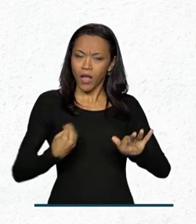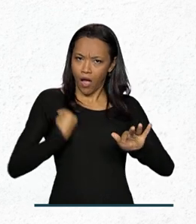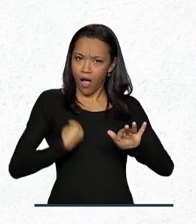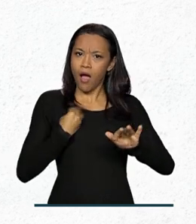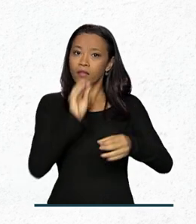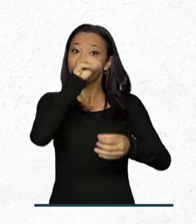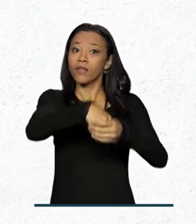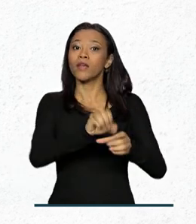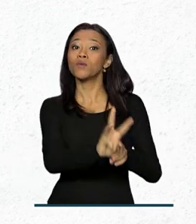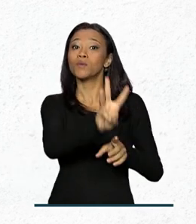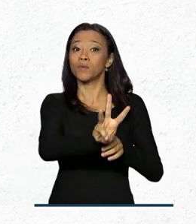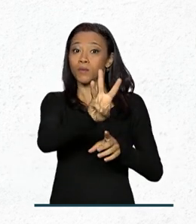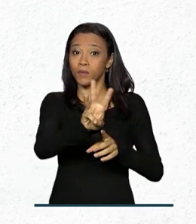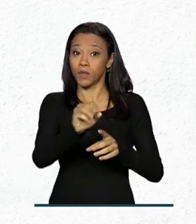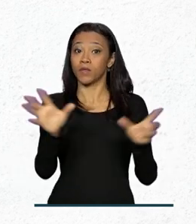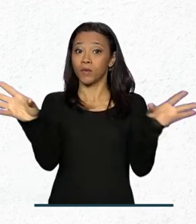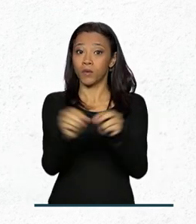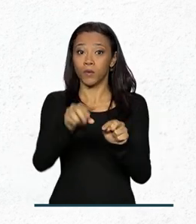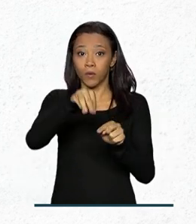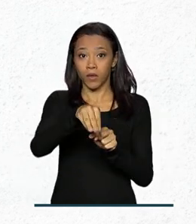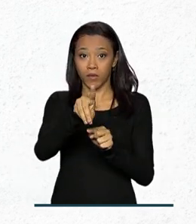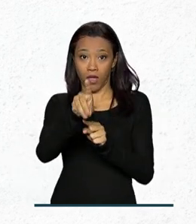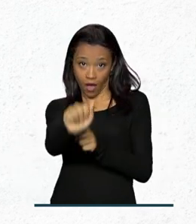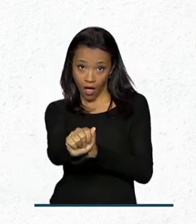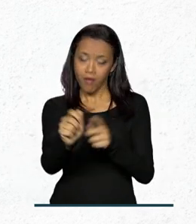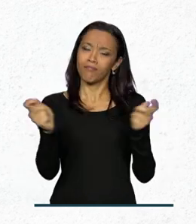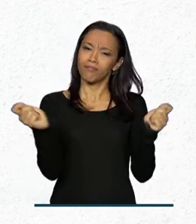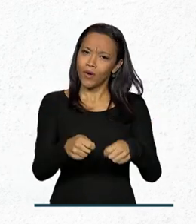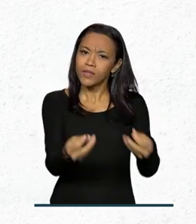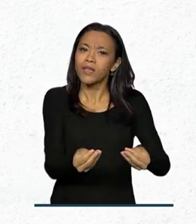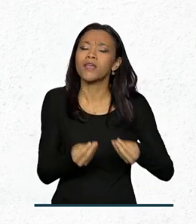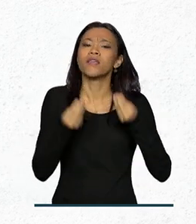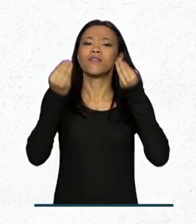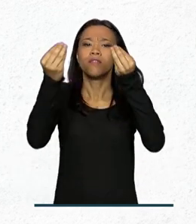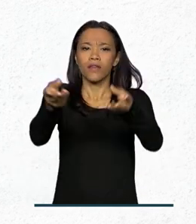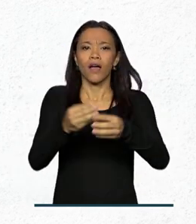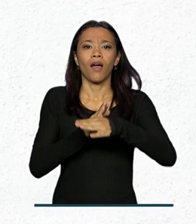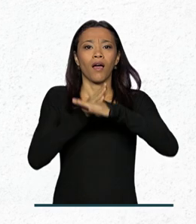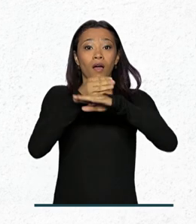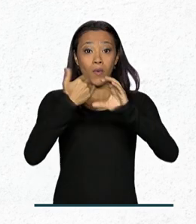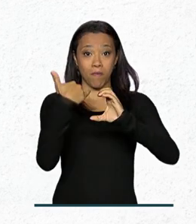do Ministério do Desenvolvimento Agrário, deve ser enviado para o e-mail